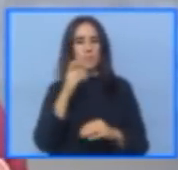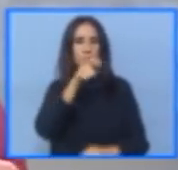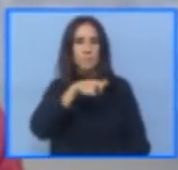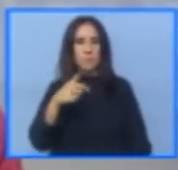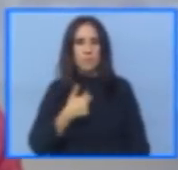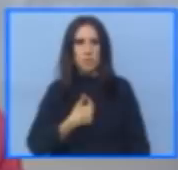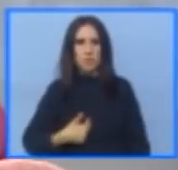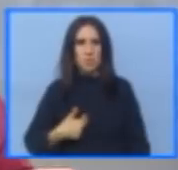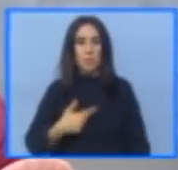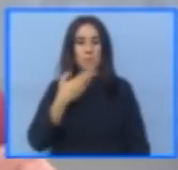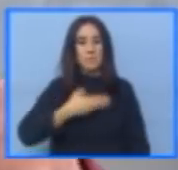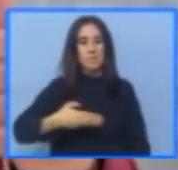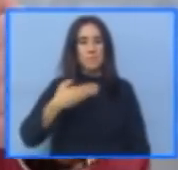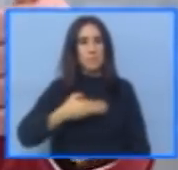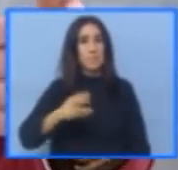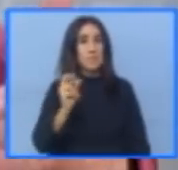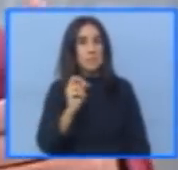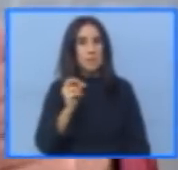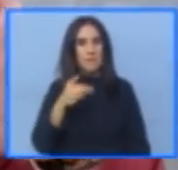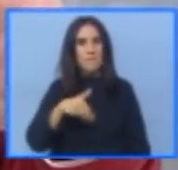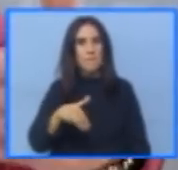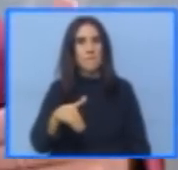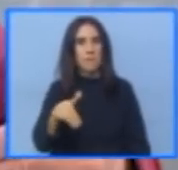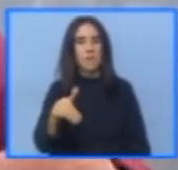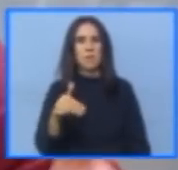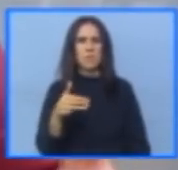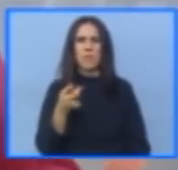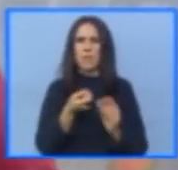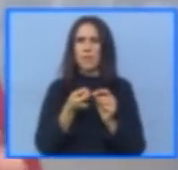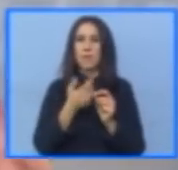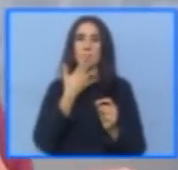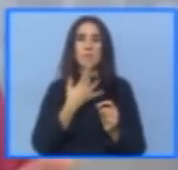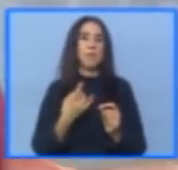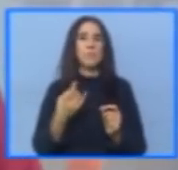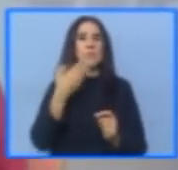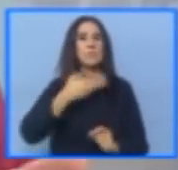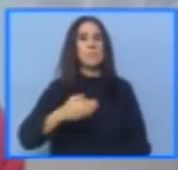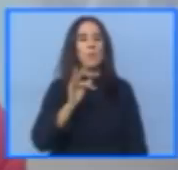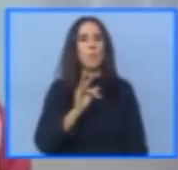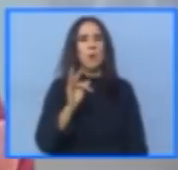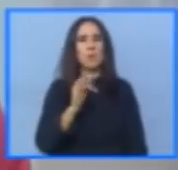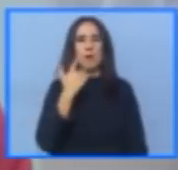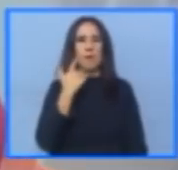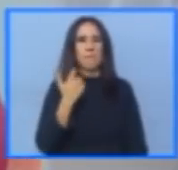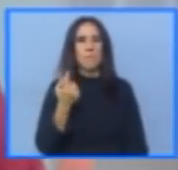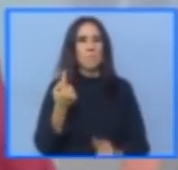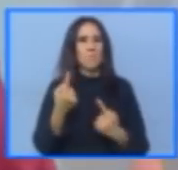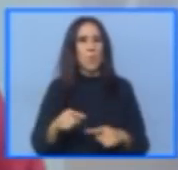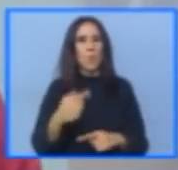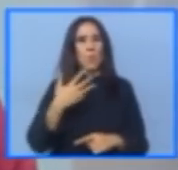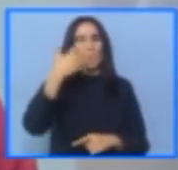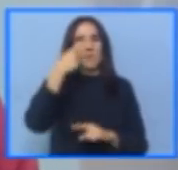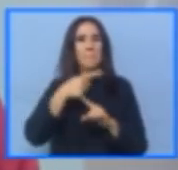cristãos, nesta terceira semana, que estamos a aproximar-nos já muito do Natal, uma vez que a quarta semana praticamente fica reduzida a